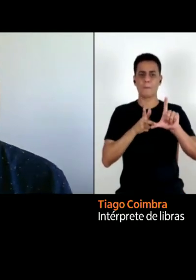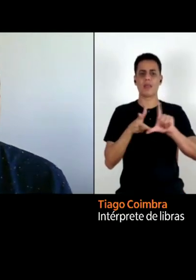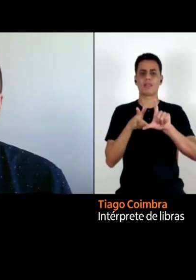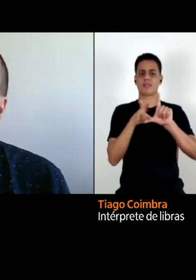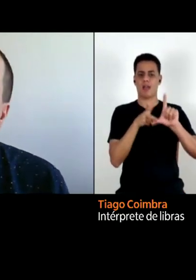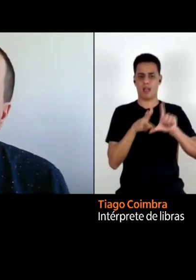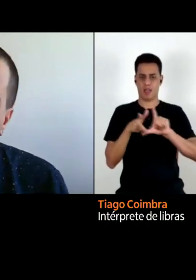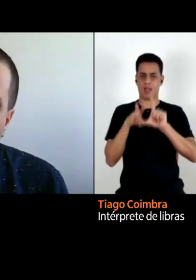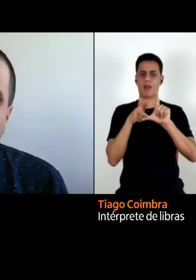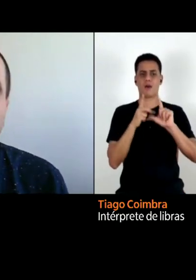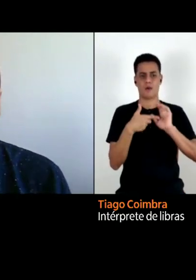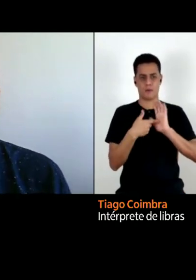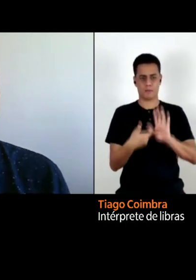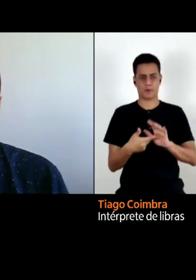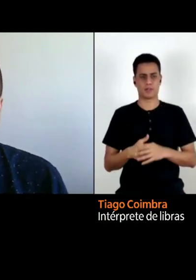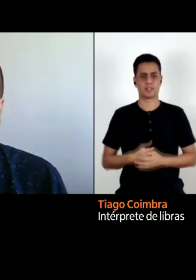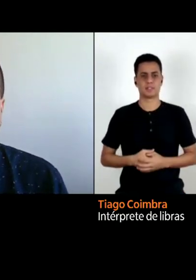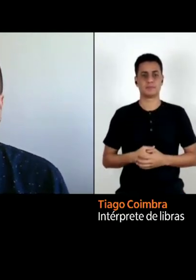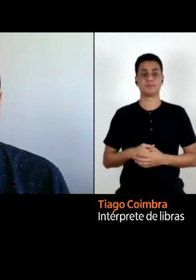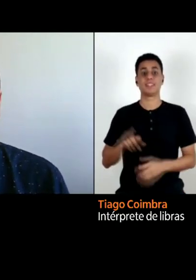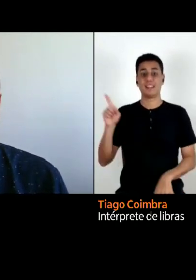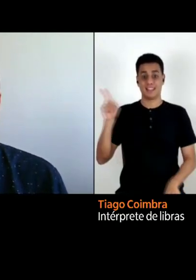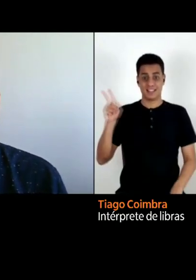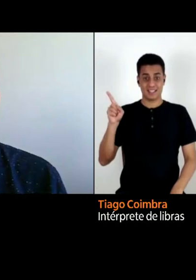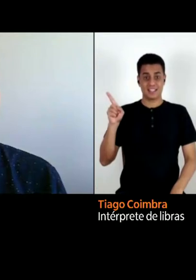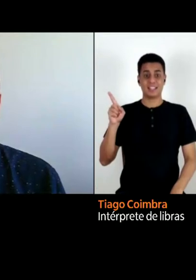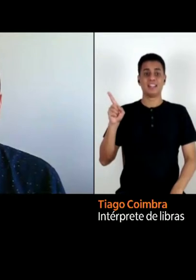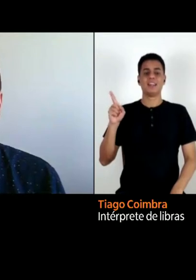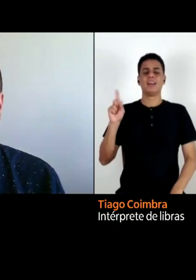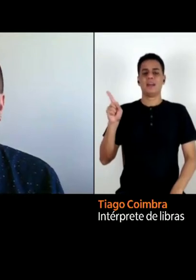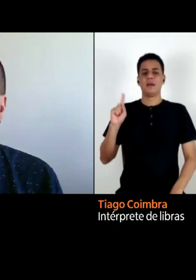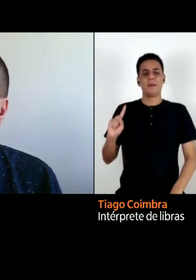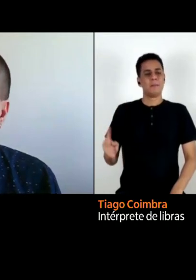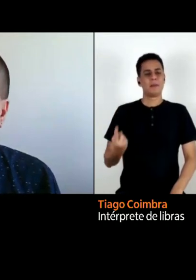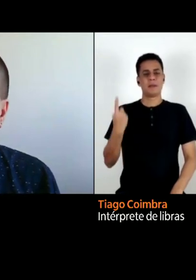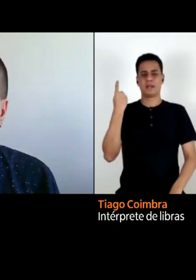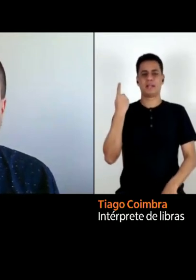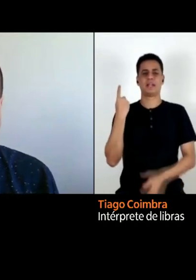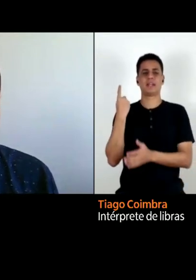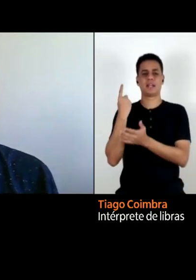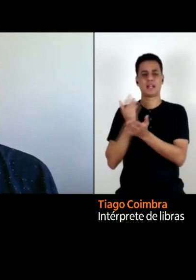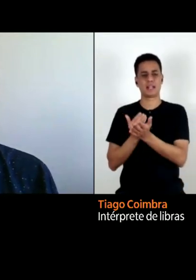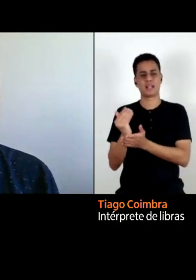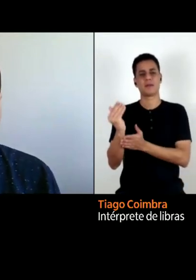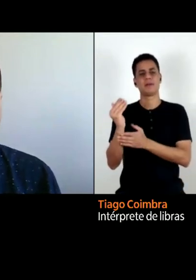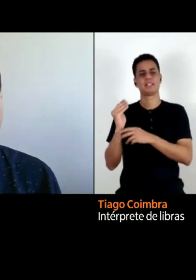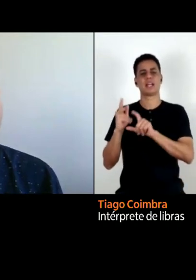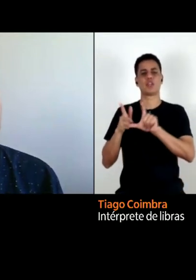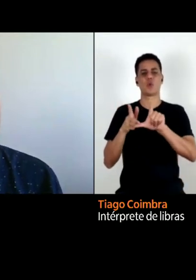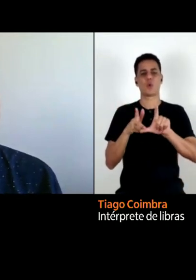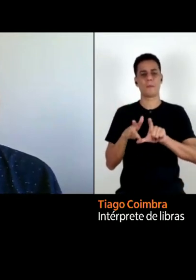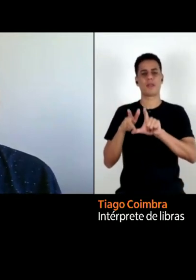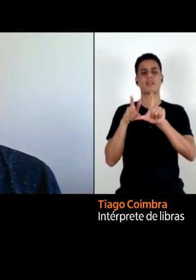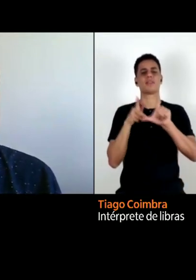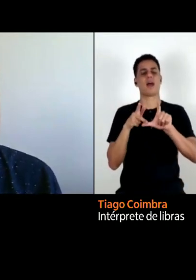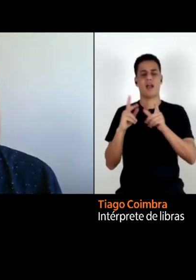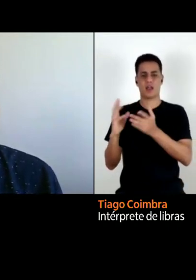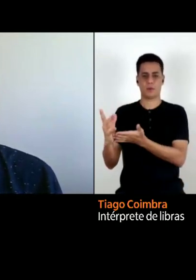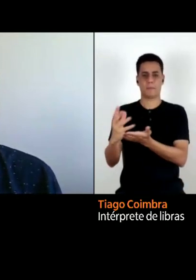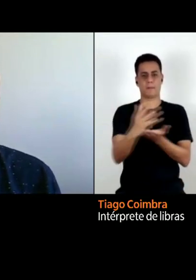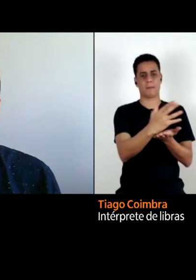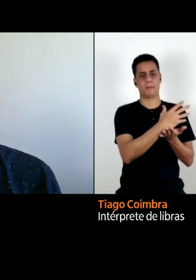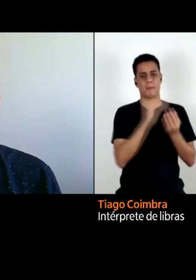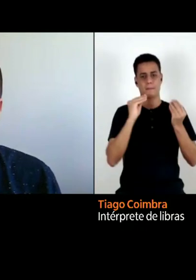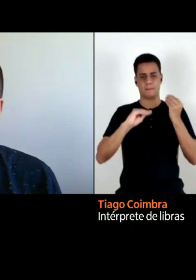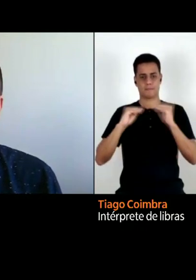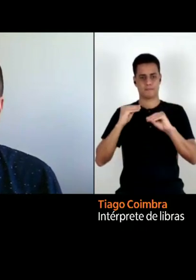Ela, Esfir Shub, é pioneira da montagem dos documentários de compilação, que subvertiam a